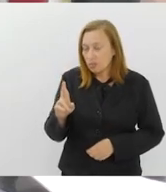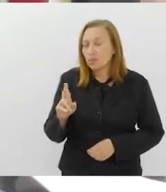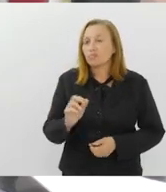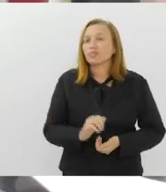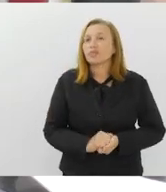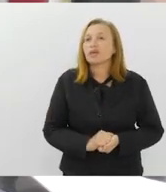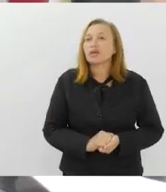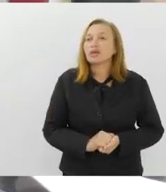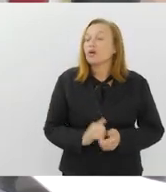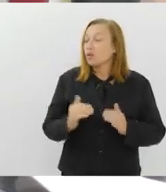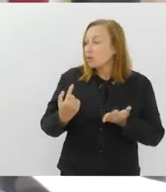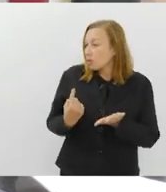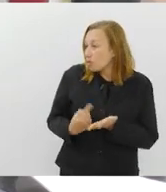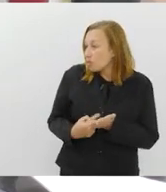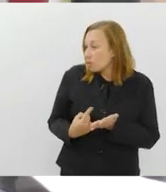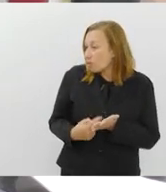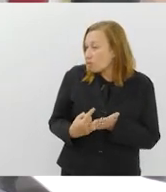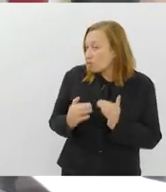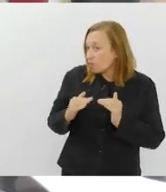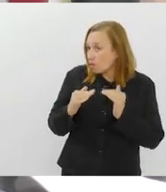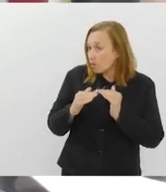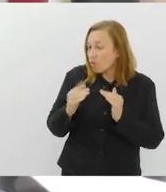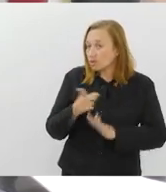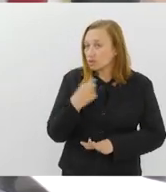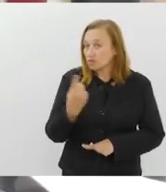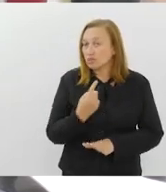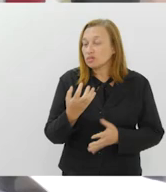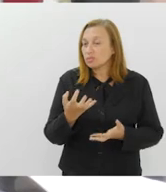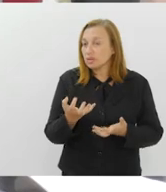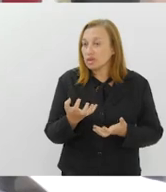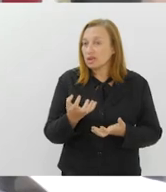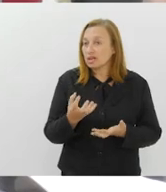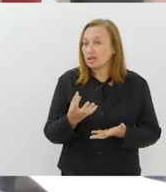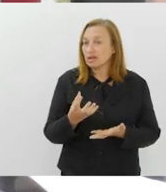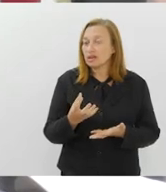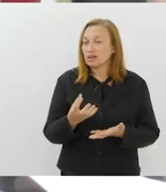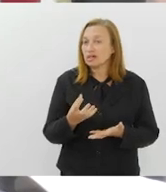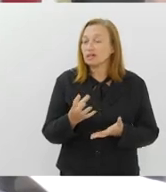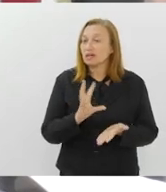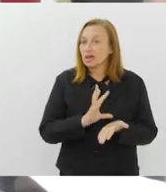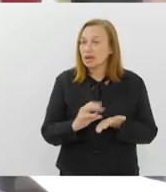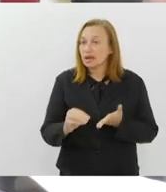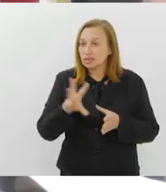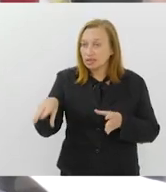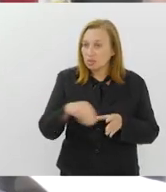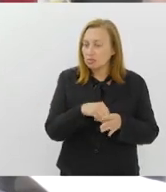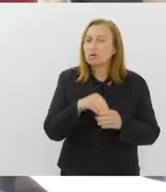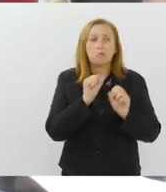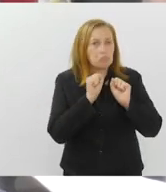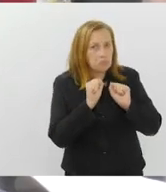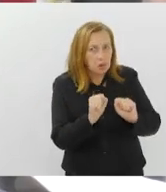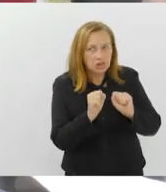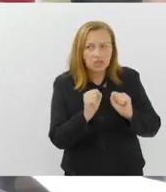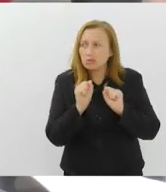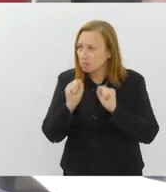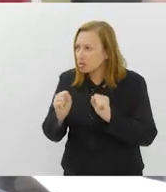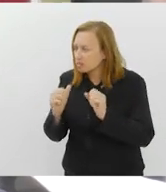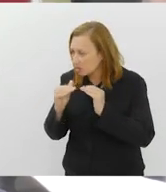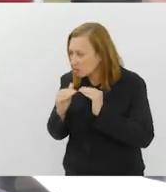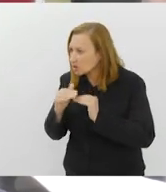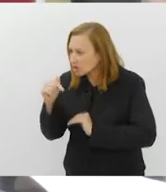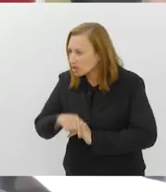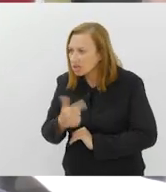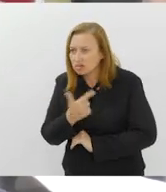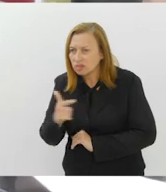esta concordância conosco, nós vamos fazer questão de fazer isso constar em ata. É possível que nós façamos esse acordo aqui, que não